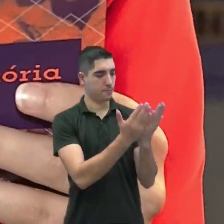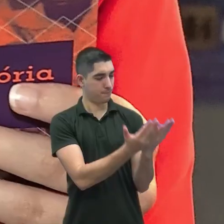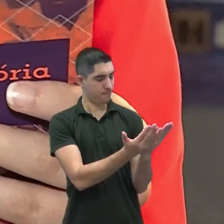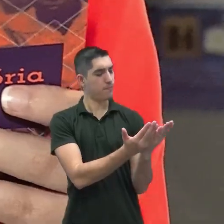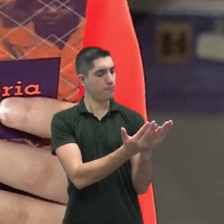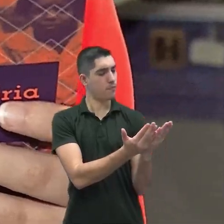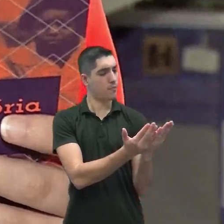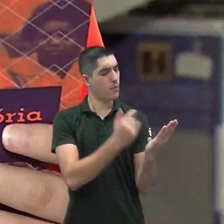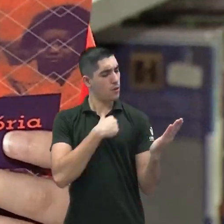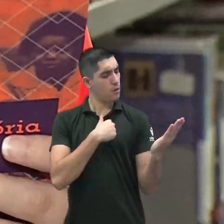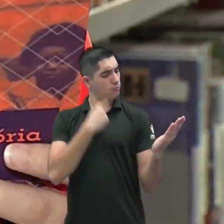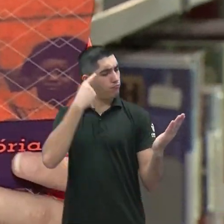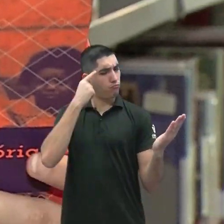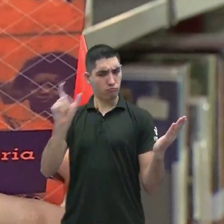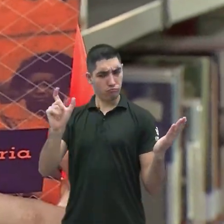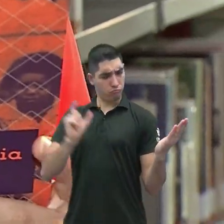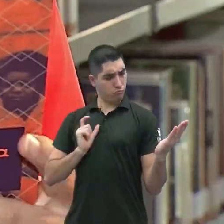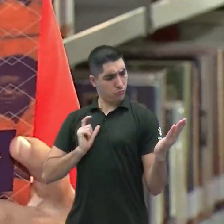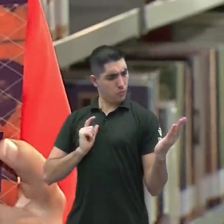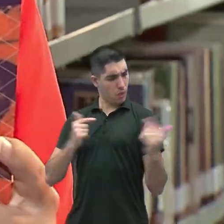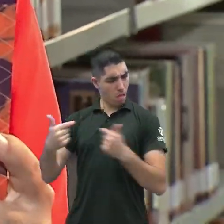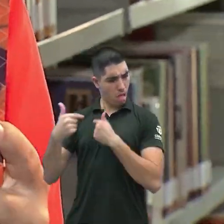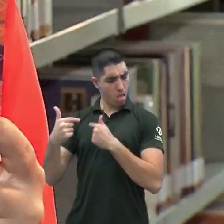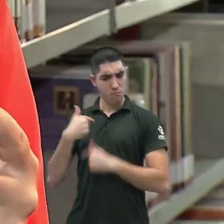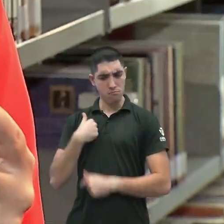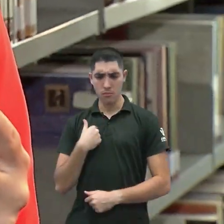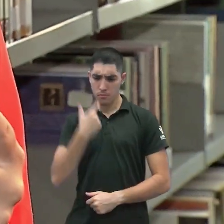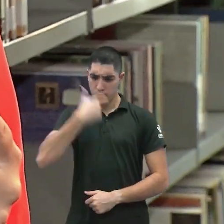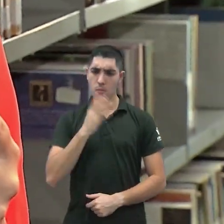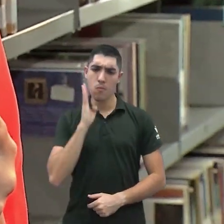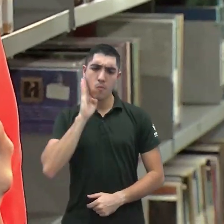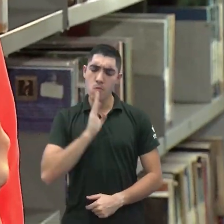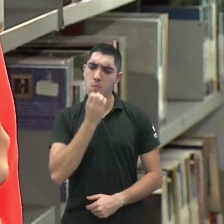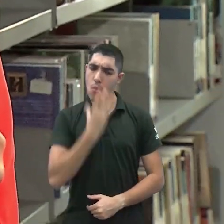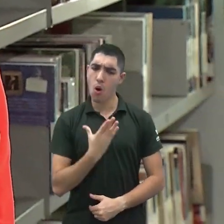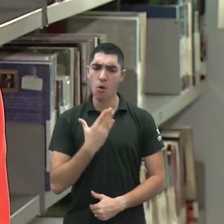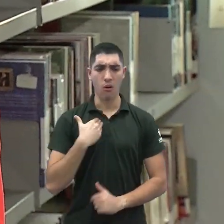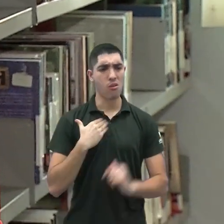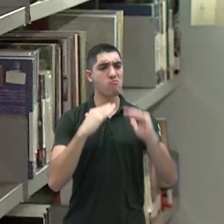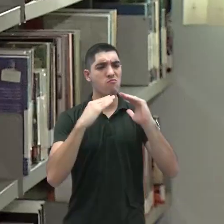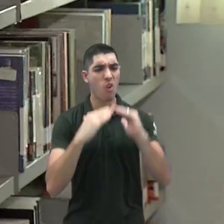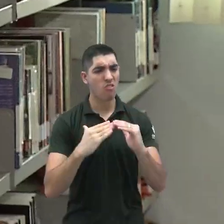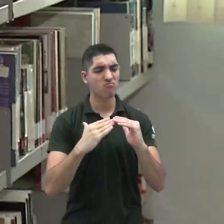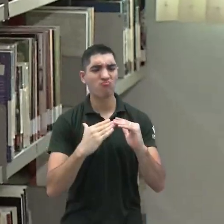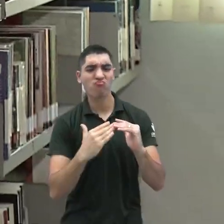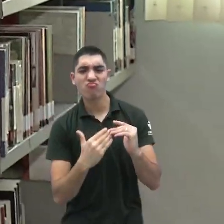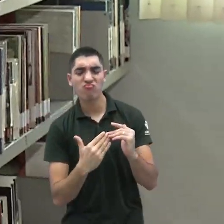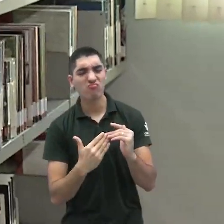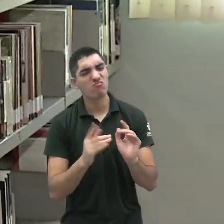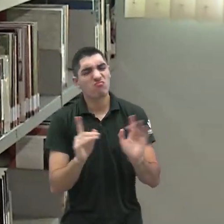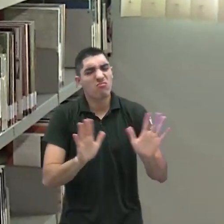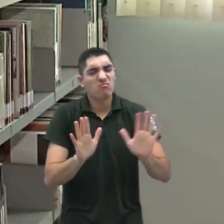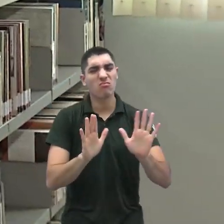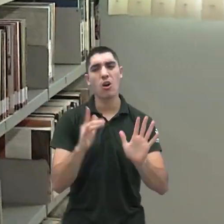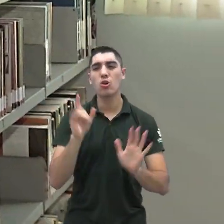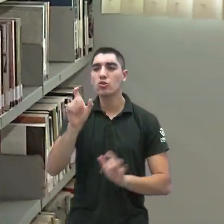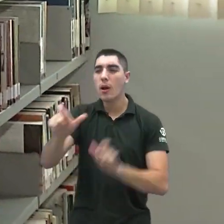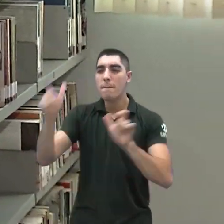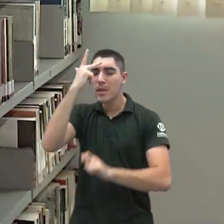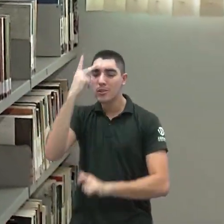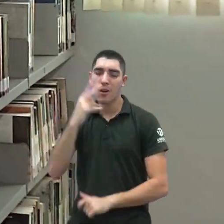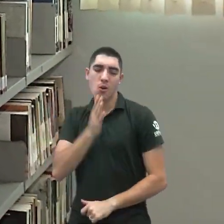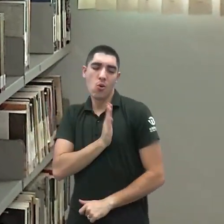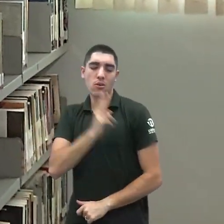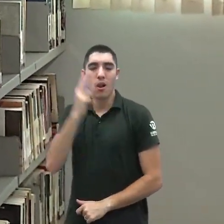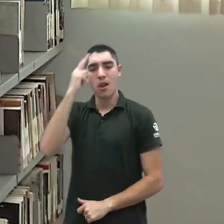Bondade fazia jus ao apelido, não tinha pouso certo, morava em lugar algum, a não ser no coração de todos.